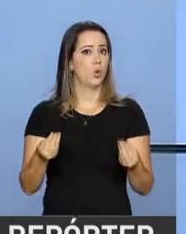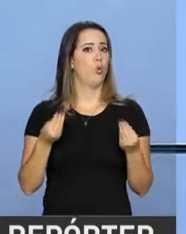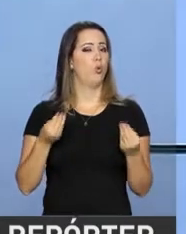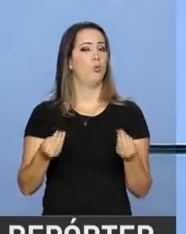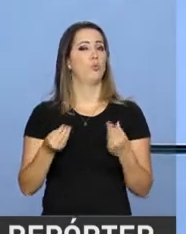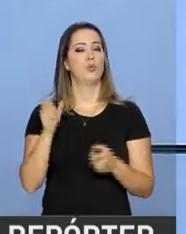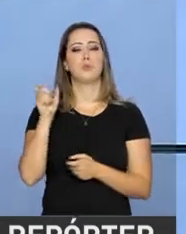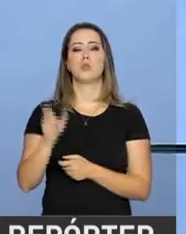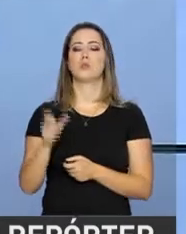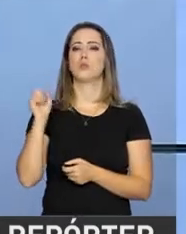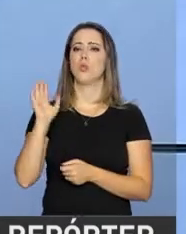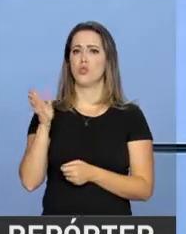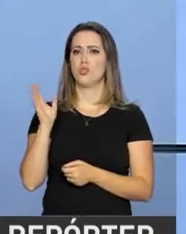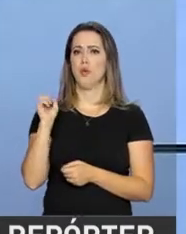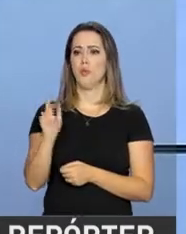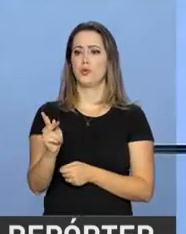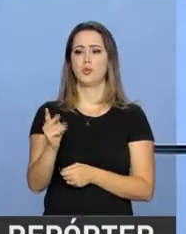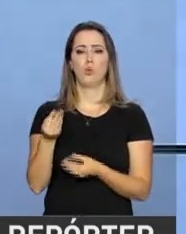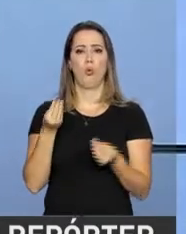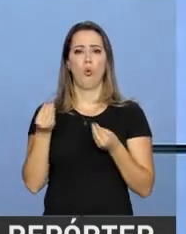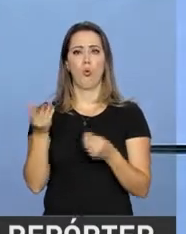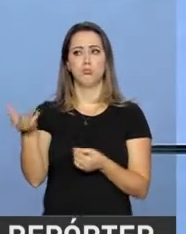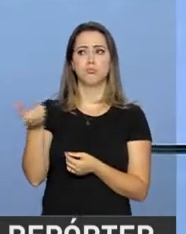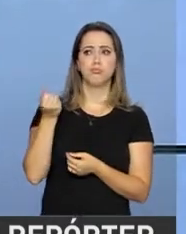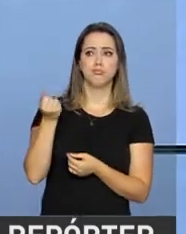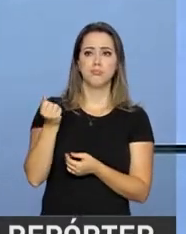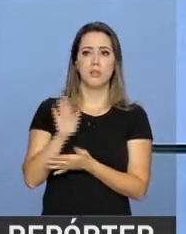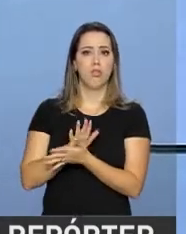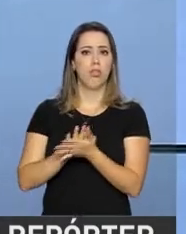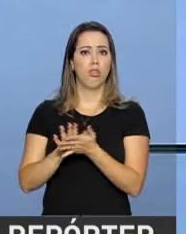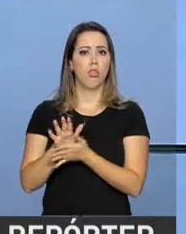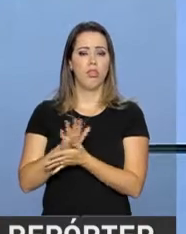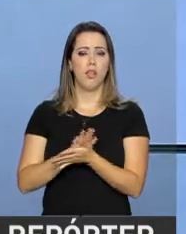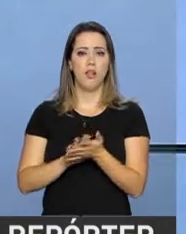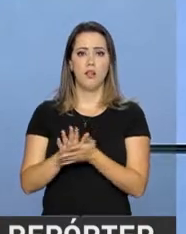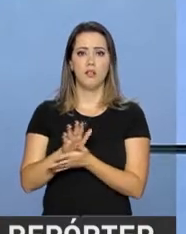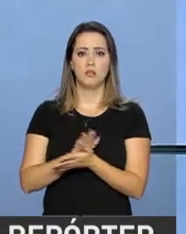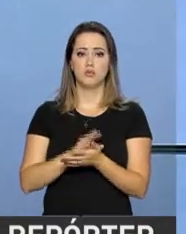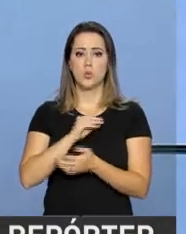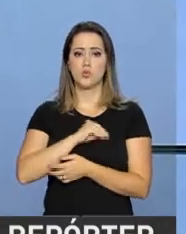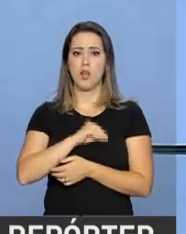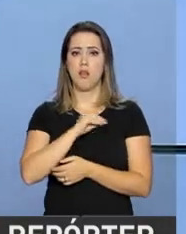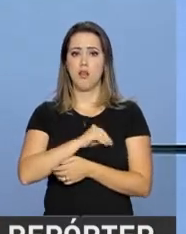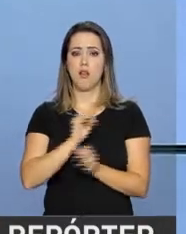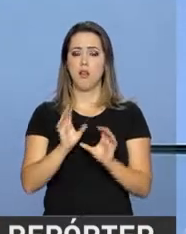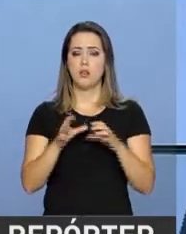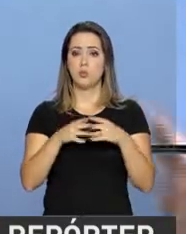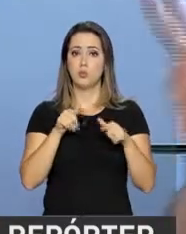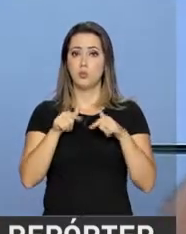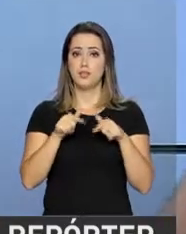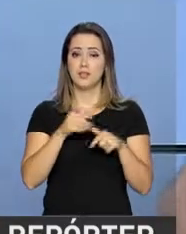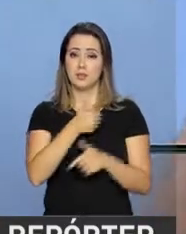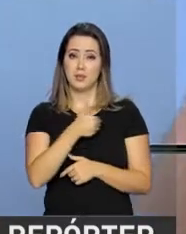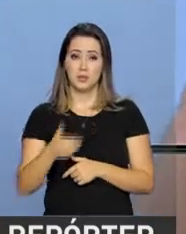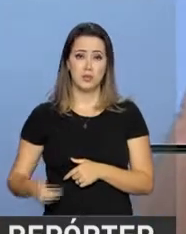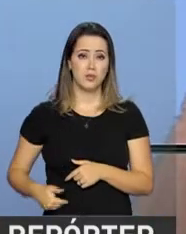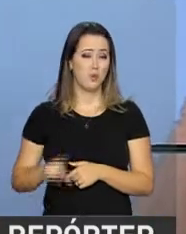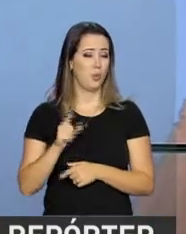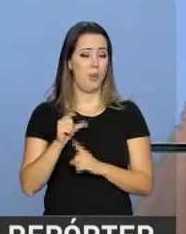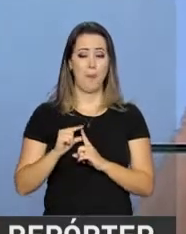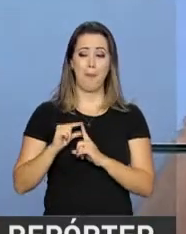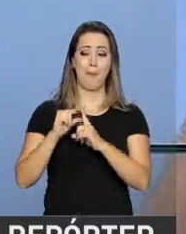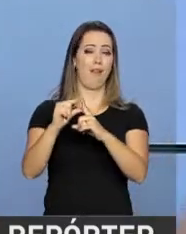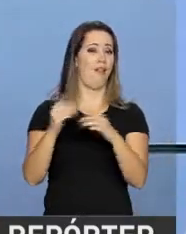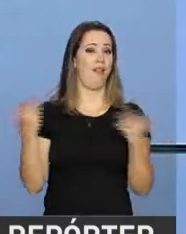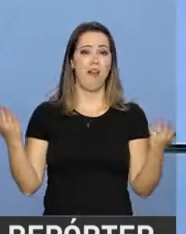ter como pagar as pensões, não vão ter como pagar os vencimentos dos servidores públicos. E não são palavras que eu